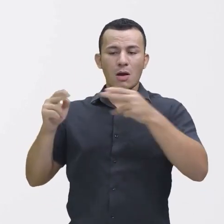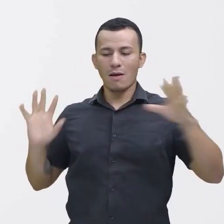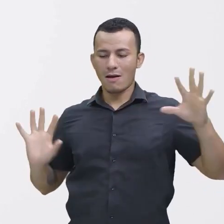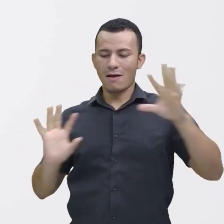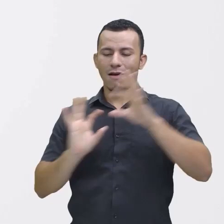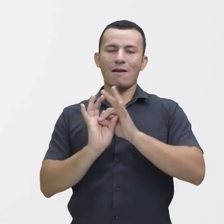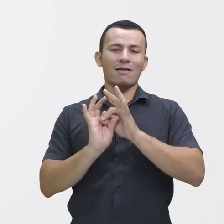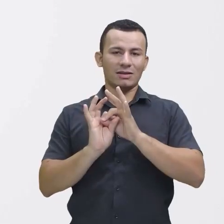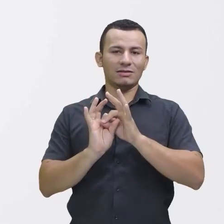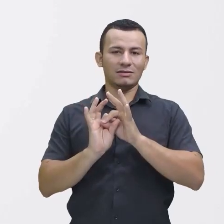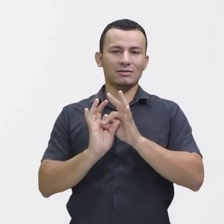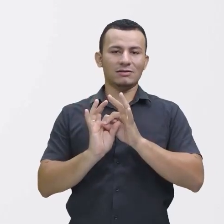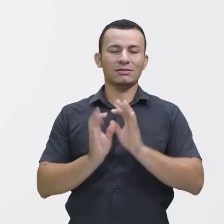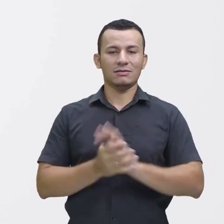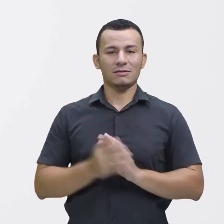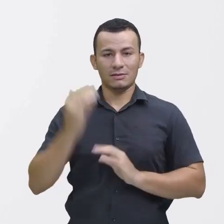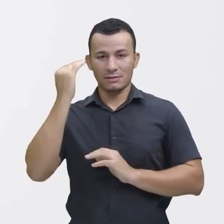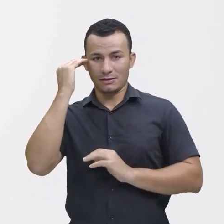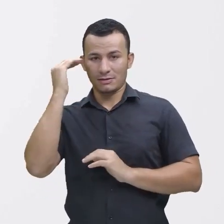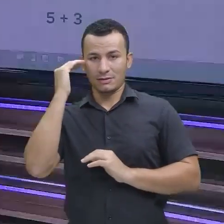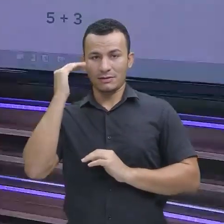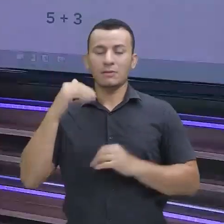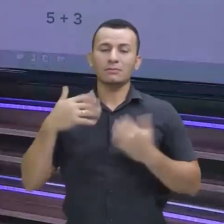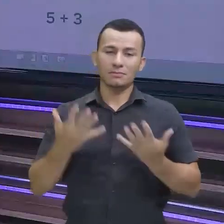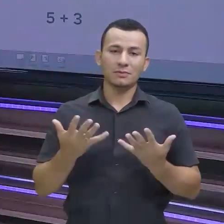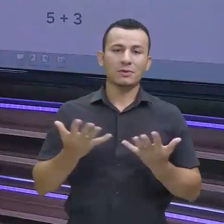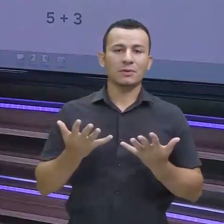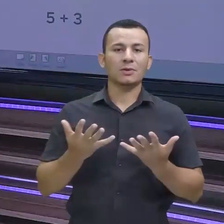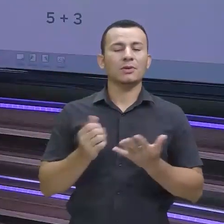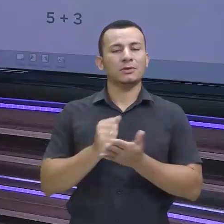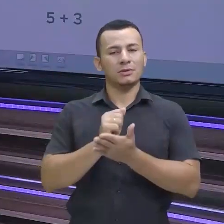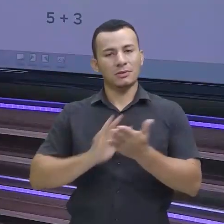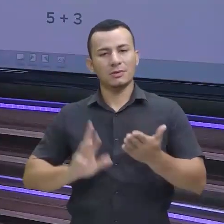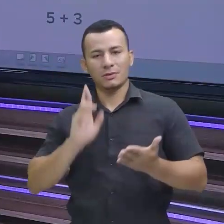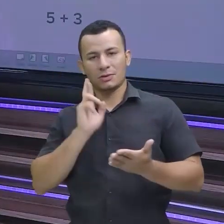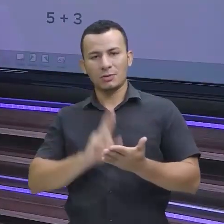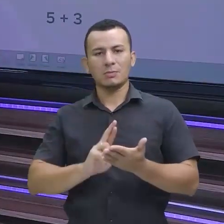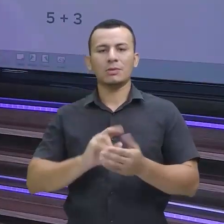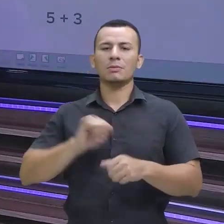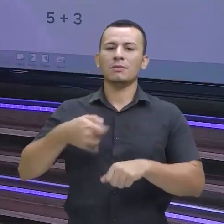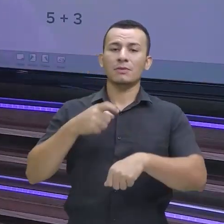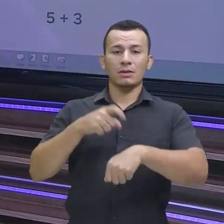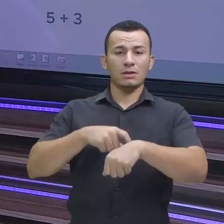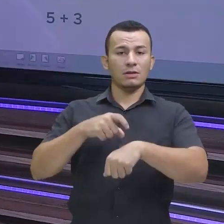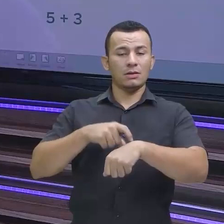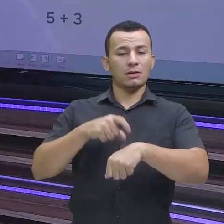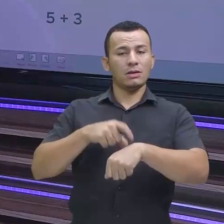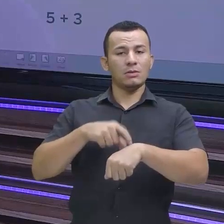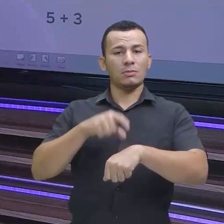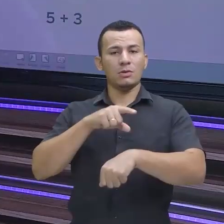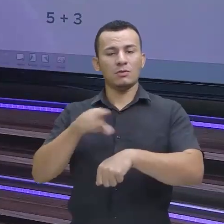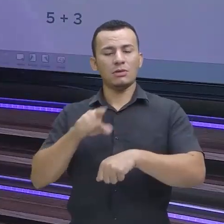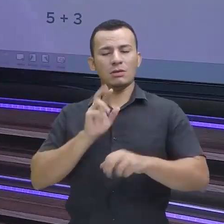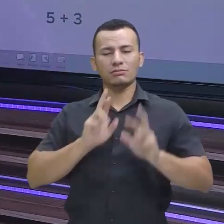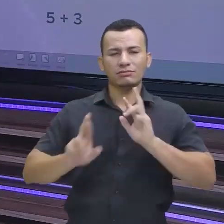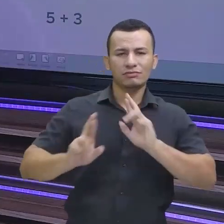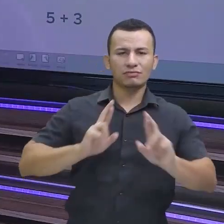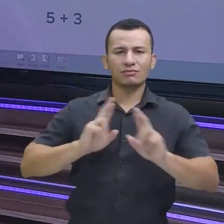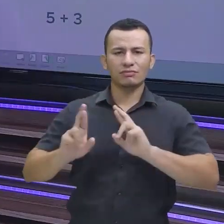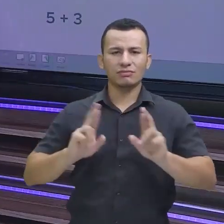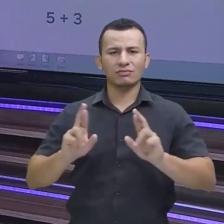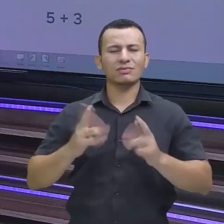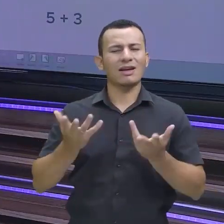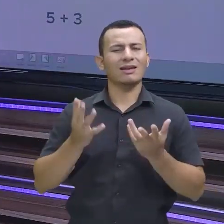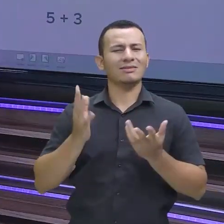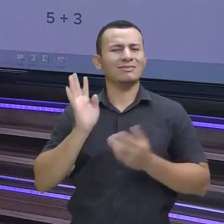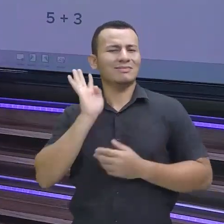entendendo? Então, vamos lá. Eu vou te dar um tempinho para você responder, porque está muito